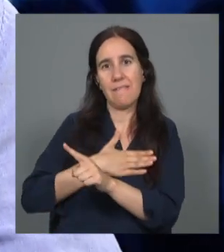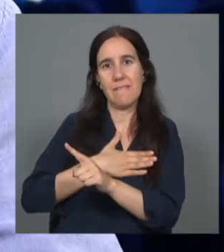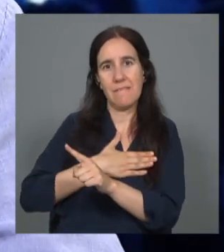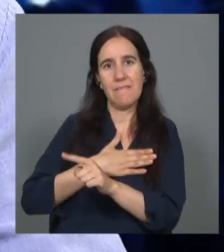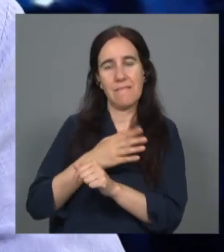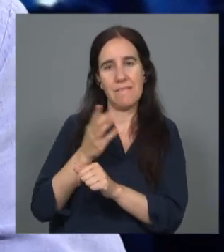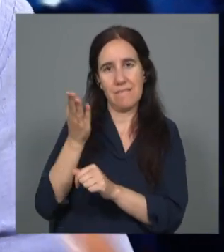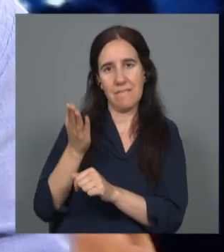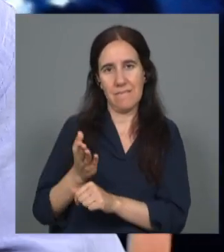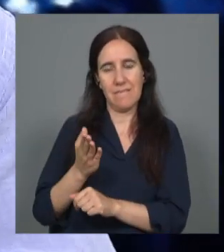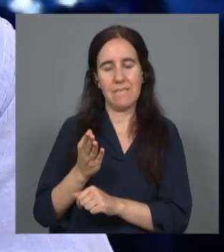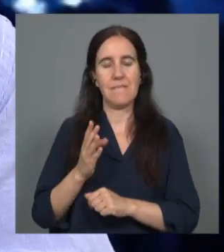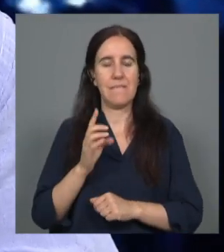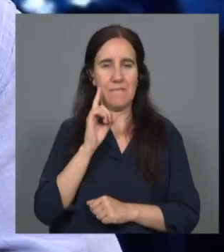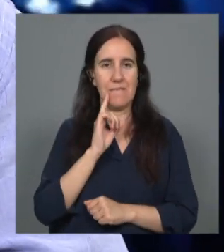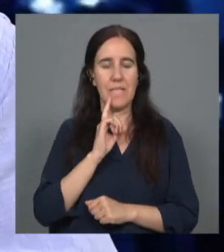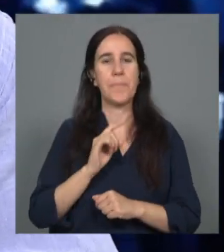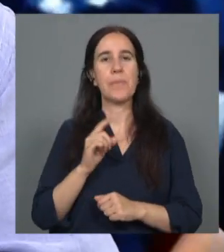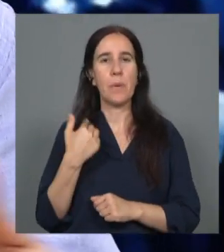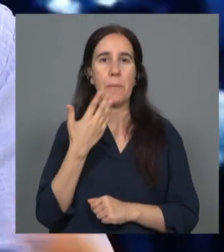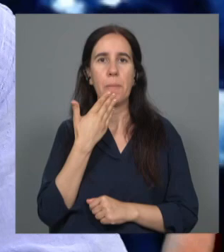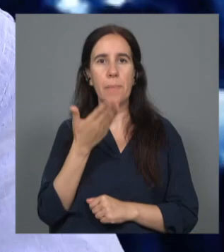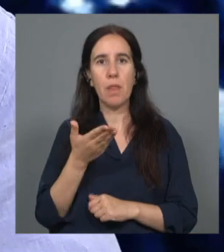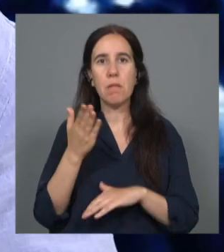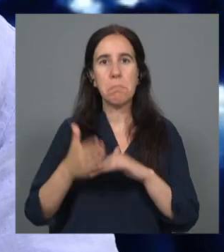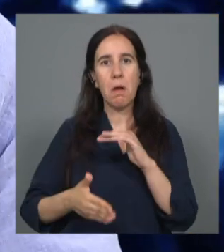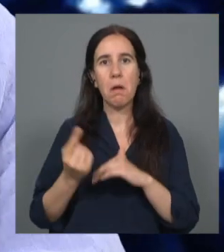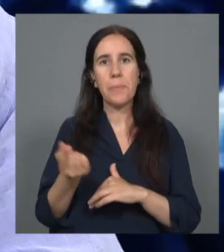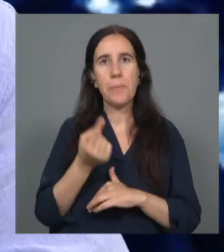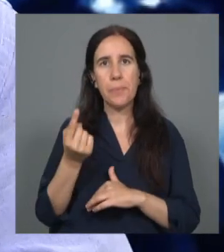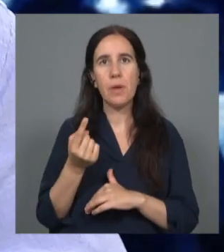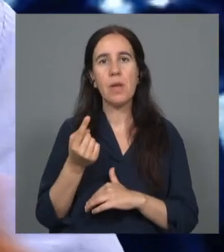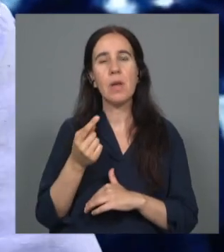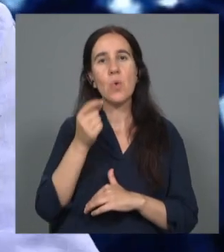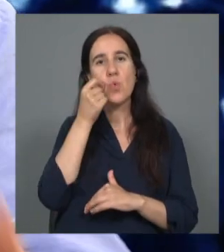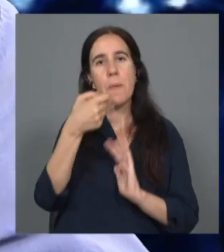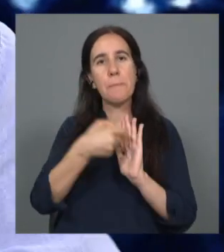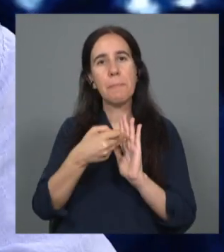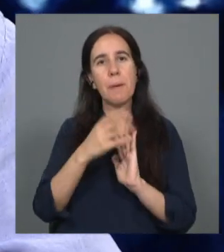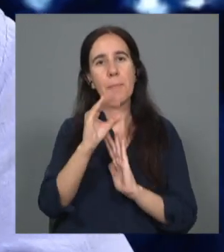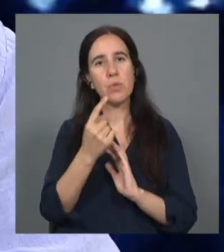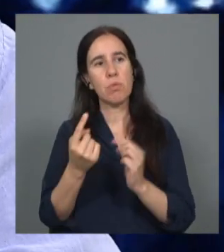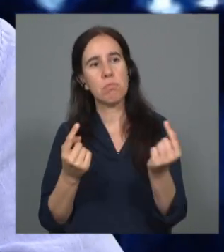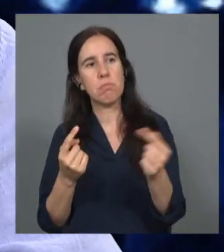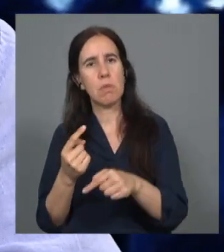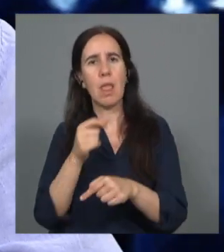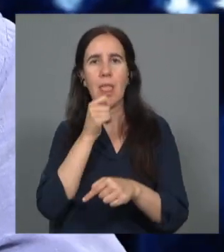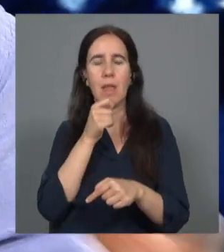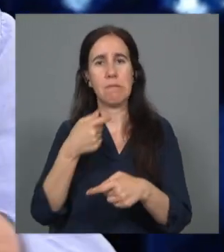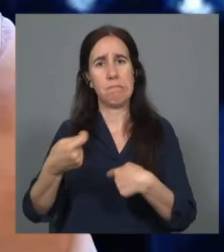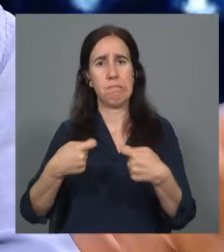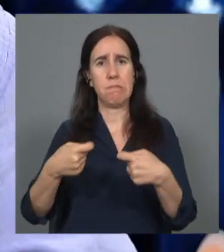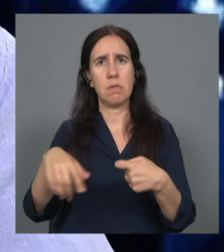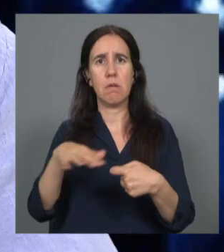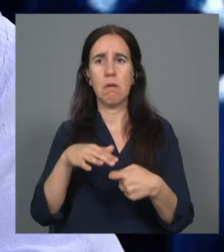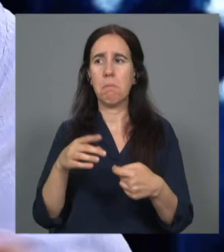então faz esse pedido e não é que passado pouco tempo um outro cliente que também era habituado lá do seu estabelecimento